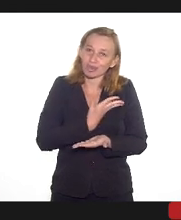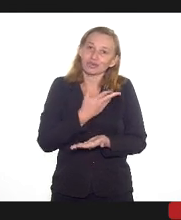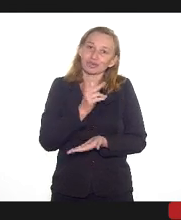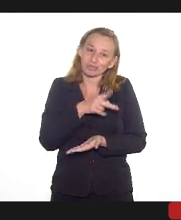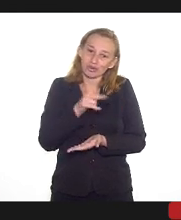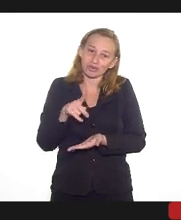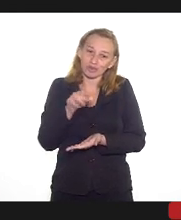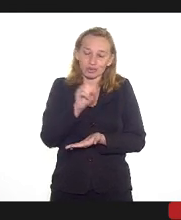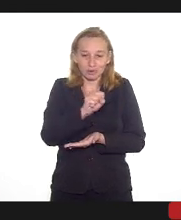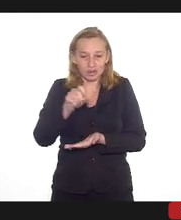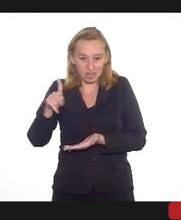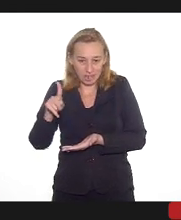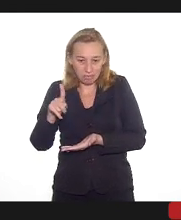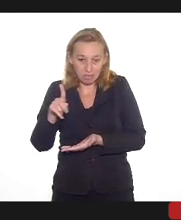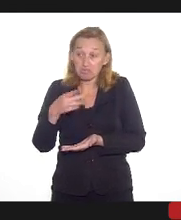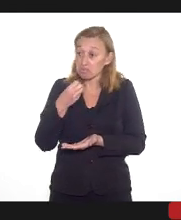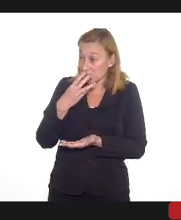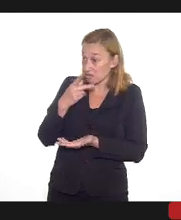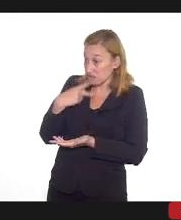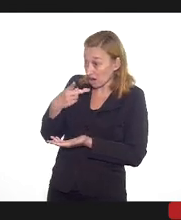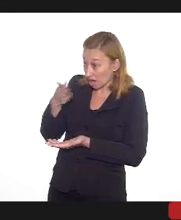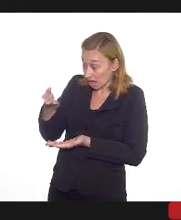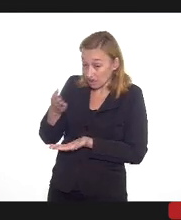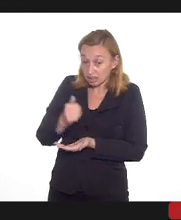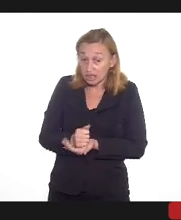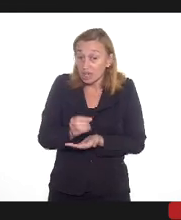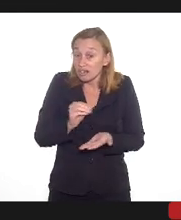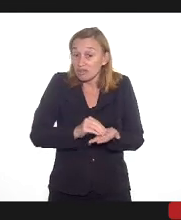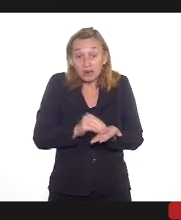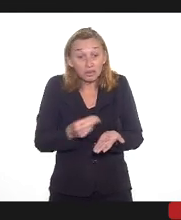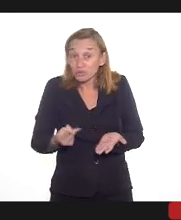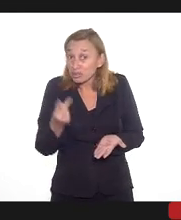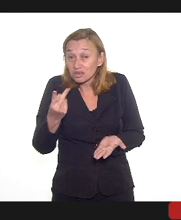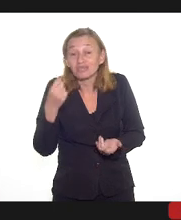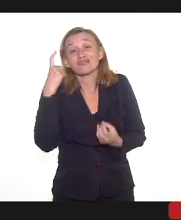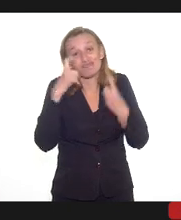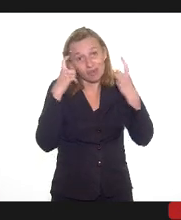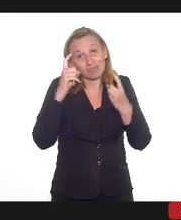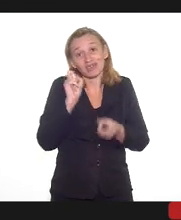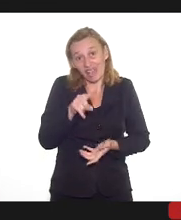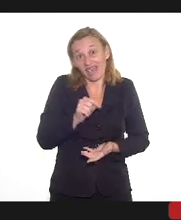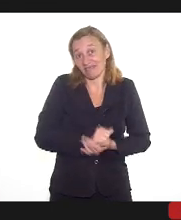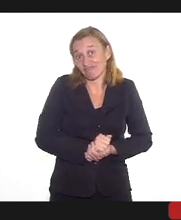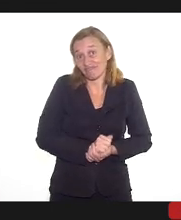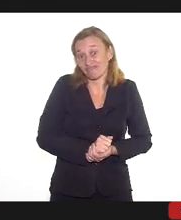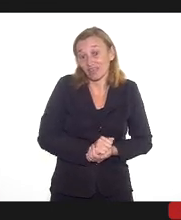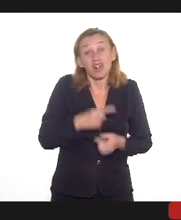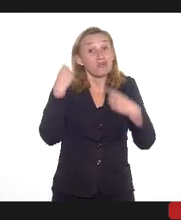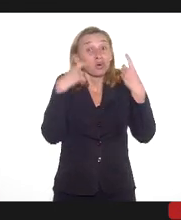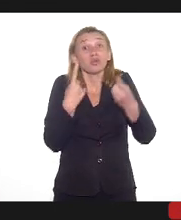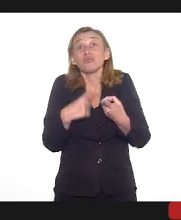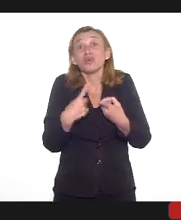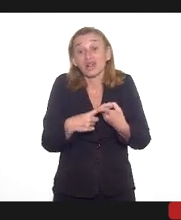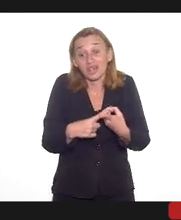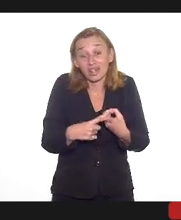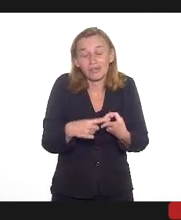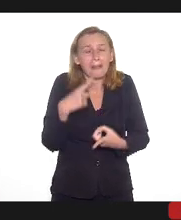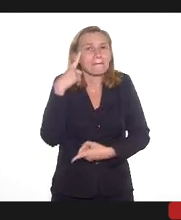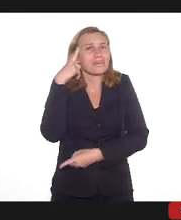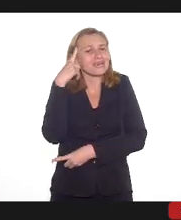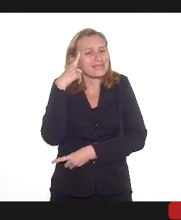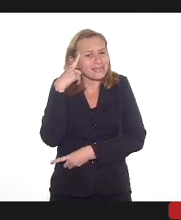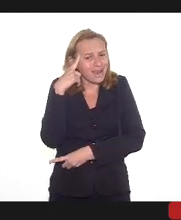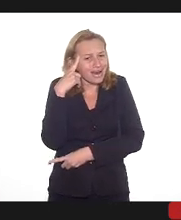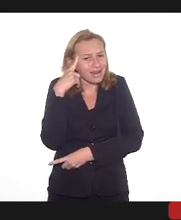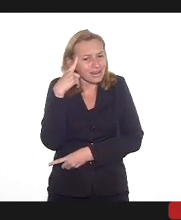do CEP muito bem sinalizaram, é uma desvalorização que é preocupante. E é preocupante porque talvez o que tenha que se pensar